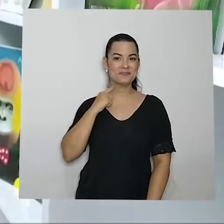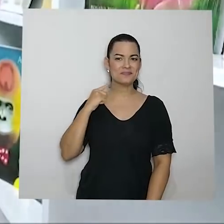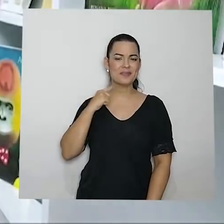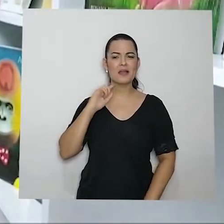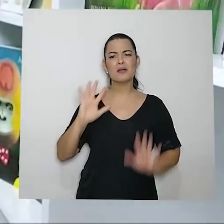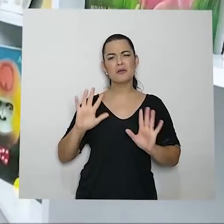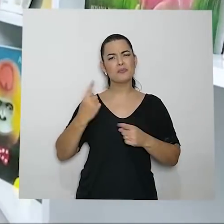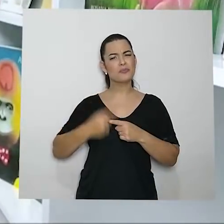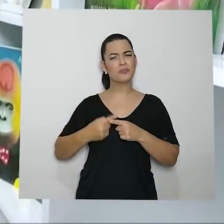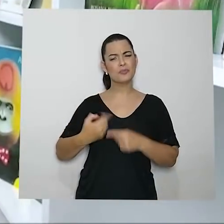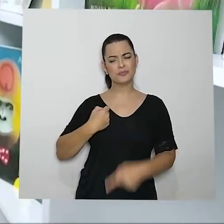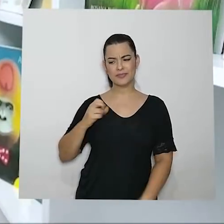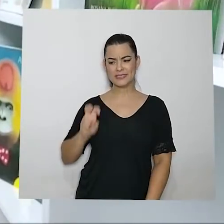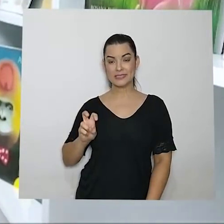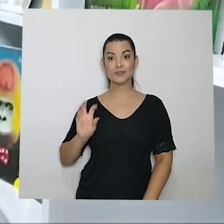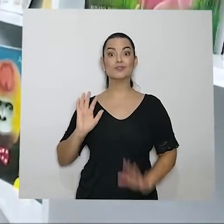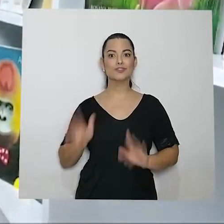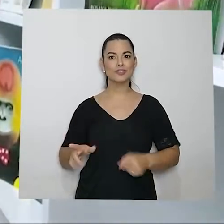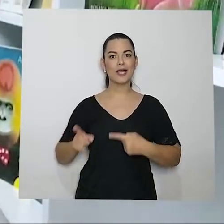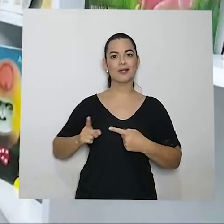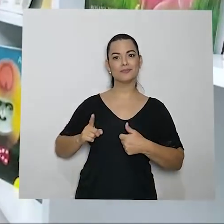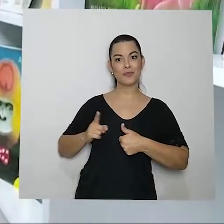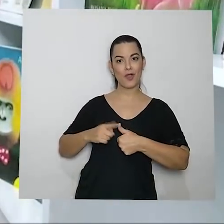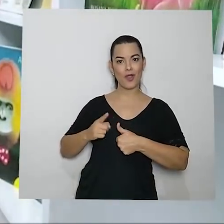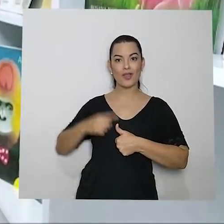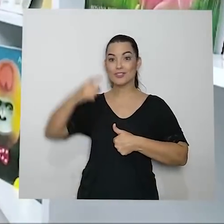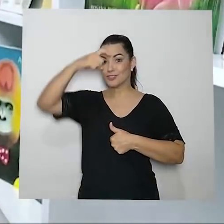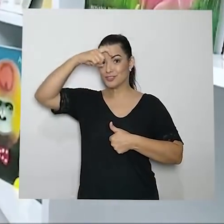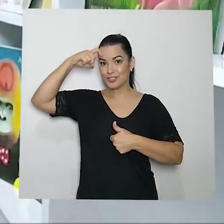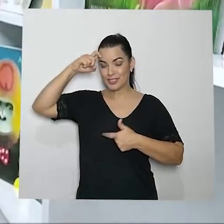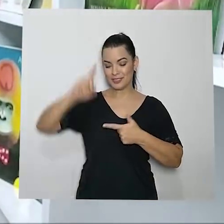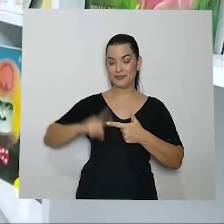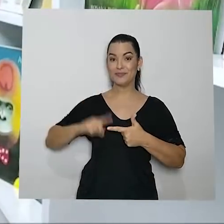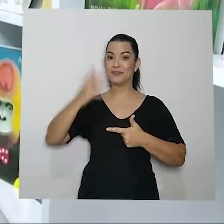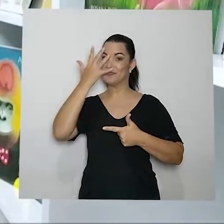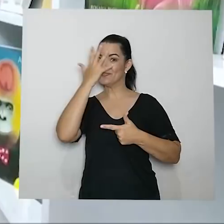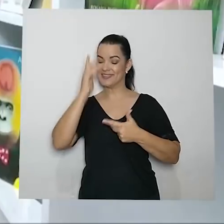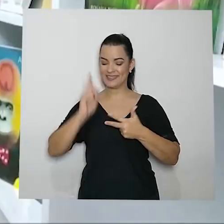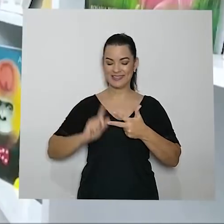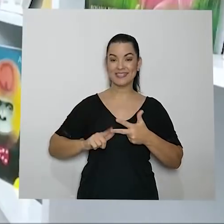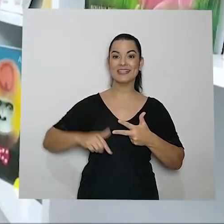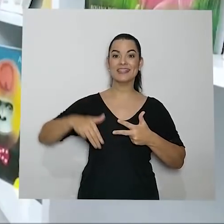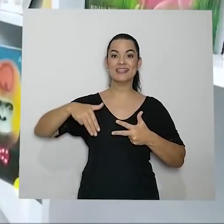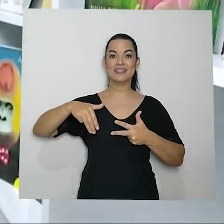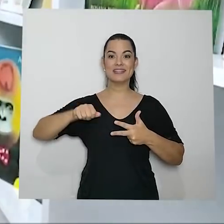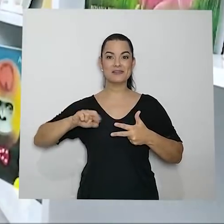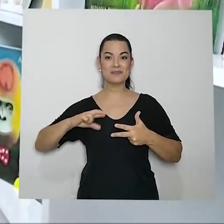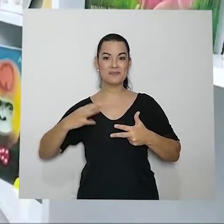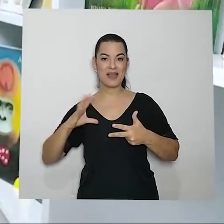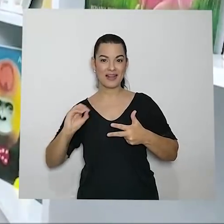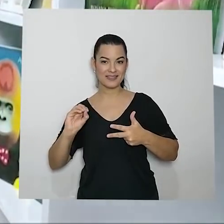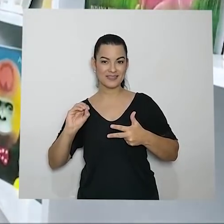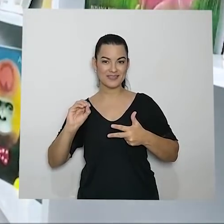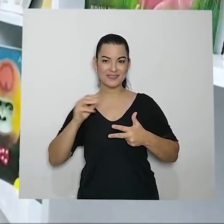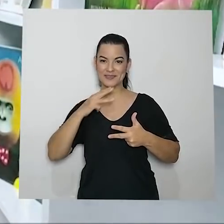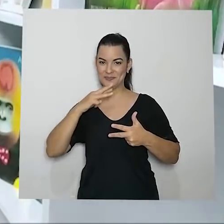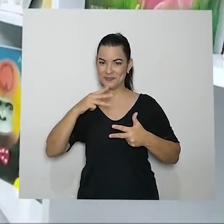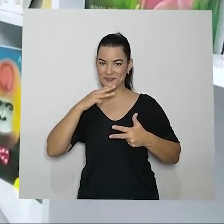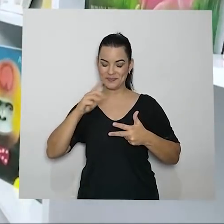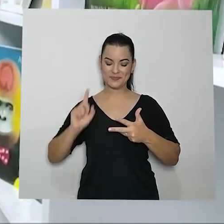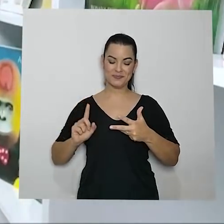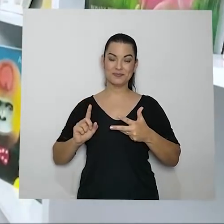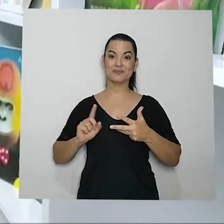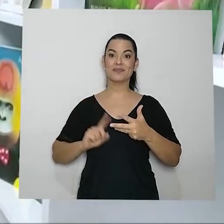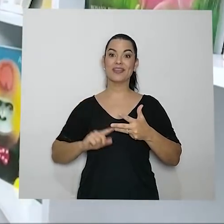ano? Já passou janeiro, fevereiro, março, abril. Estamos em